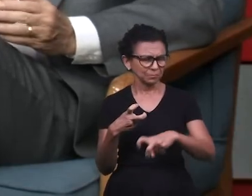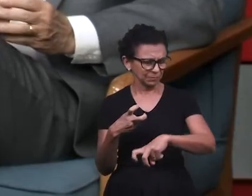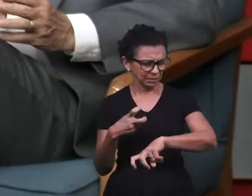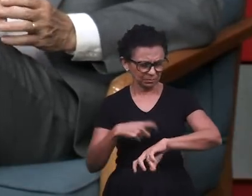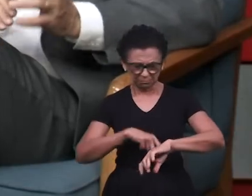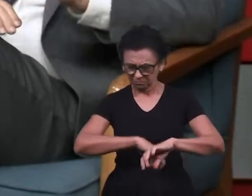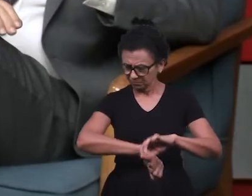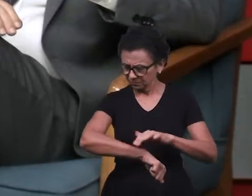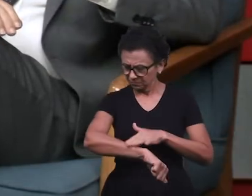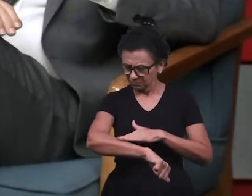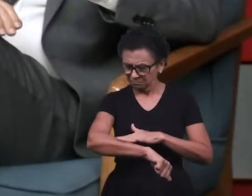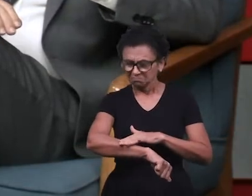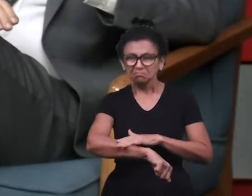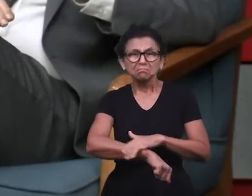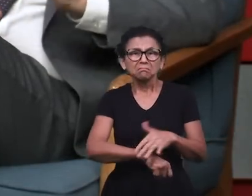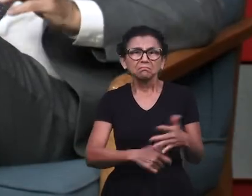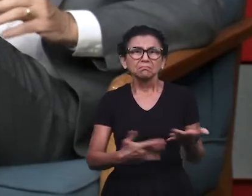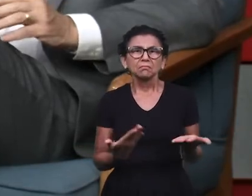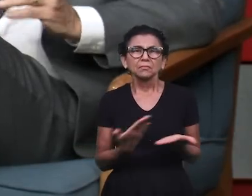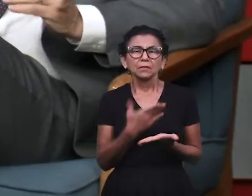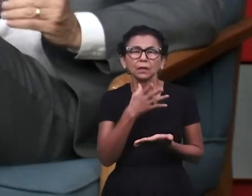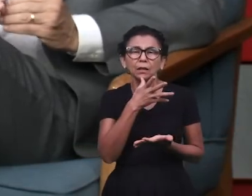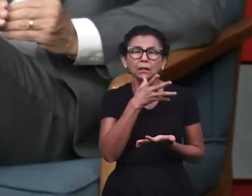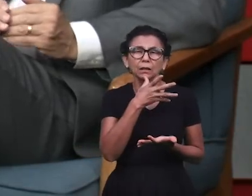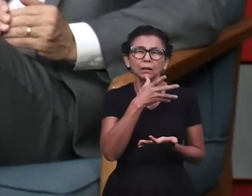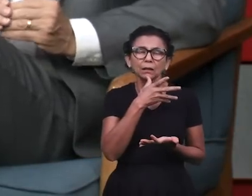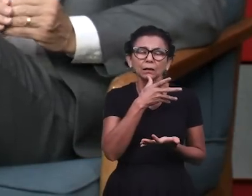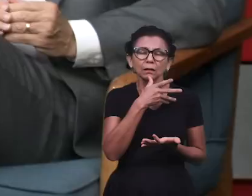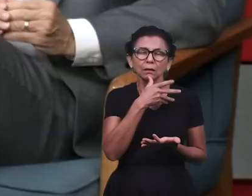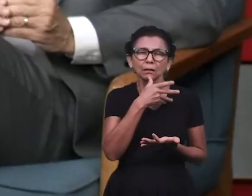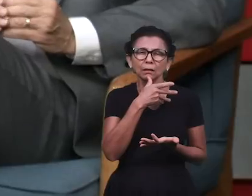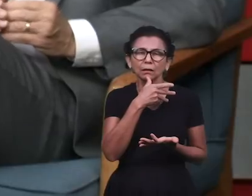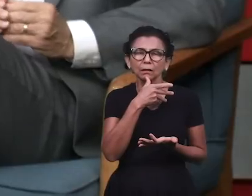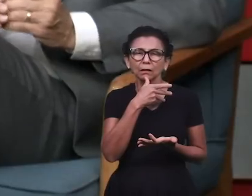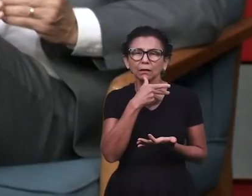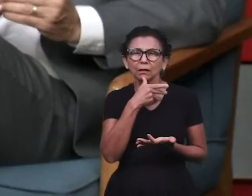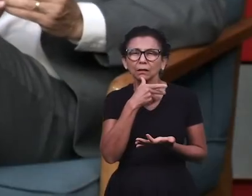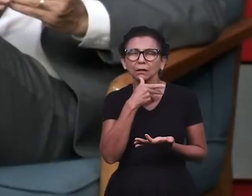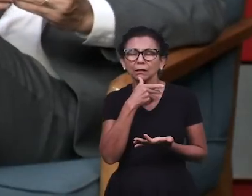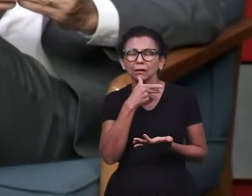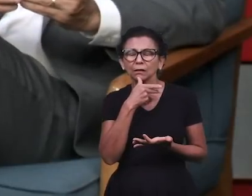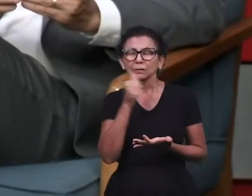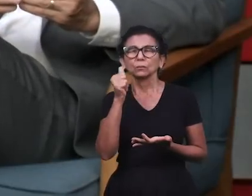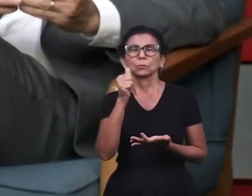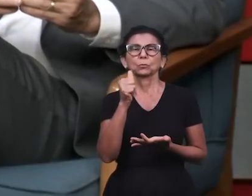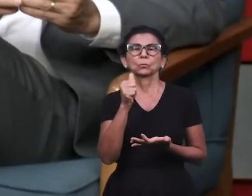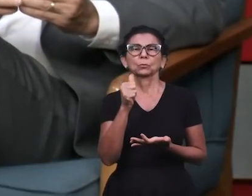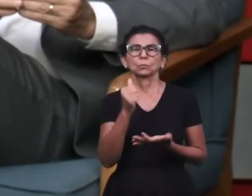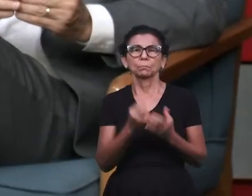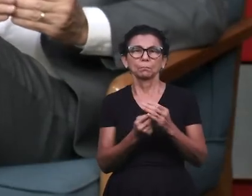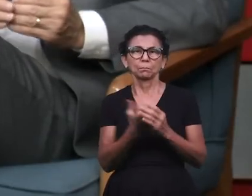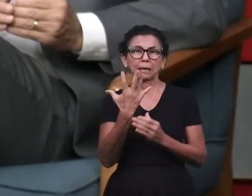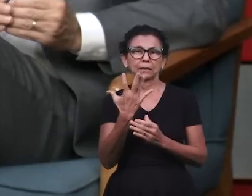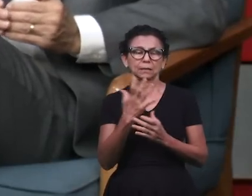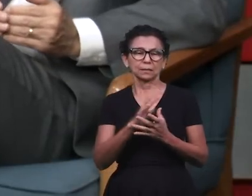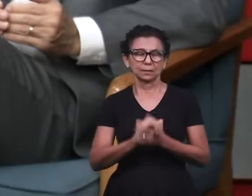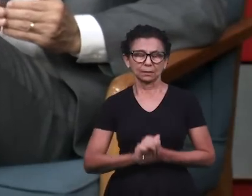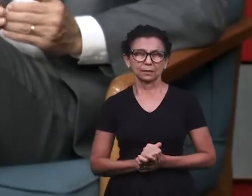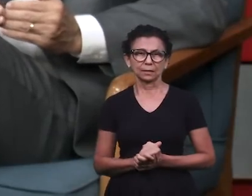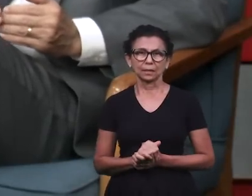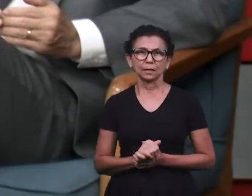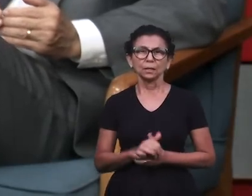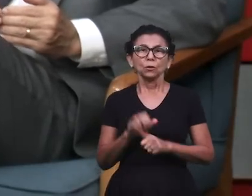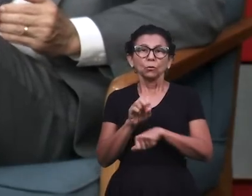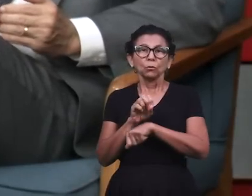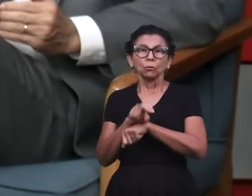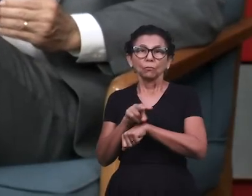um início muito lento. E ela tem, o bacilo, ele tem